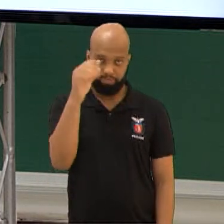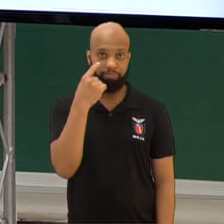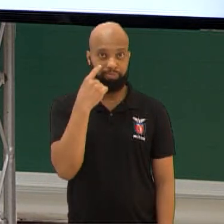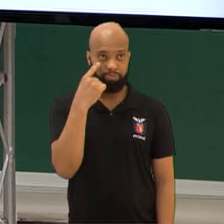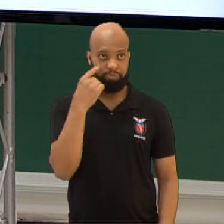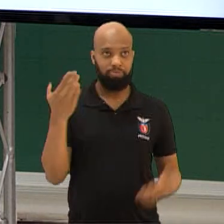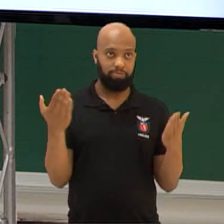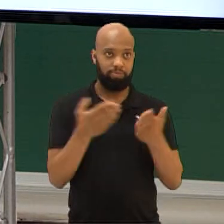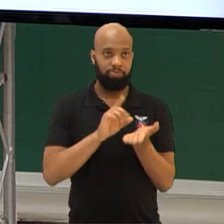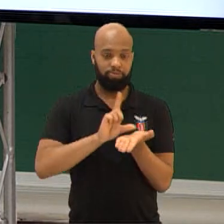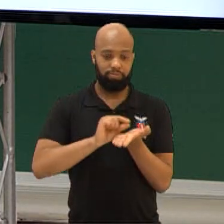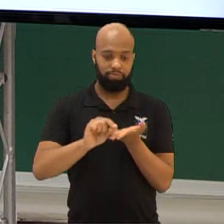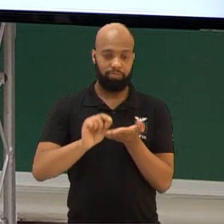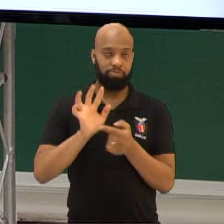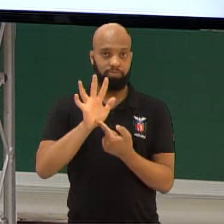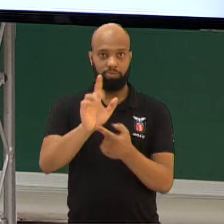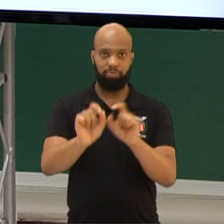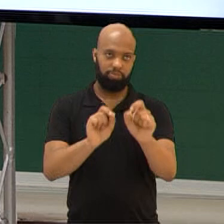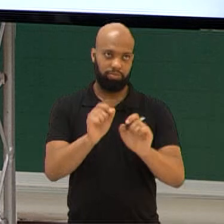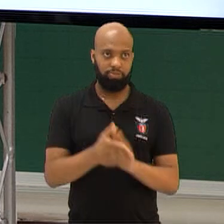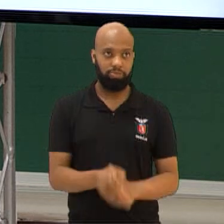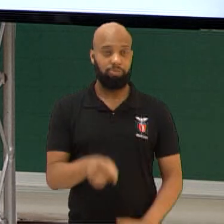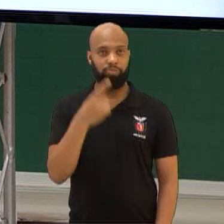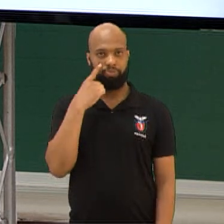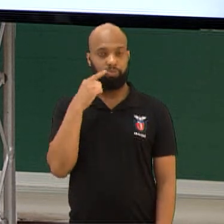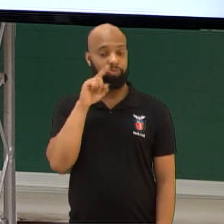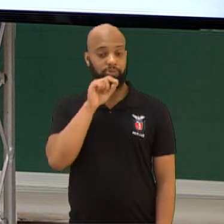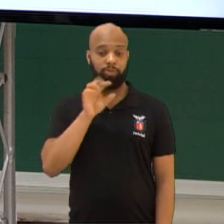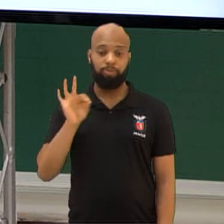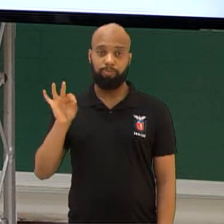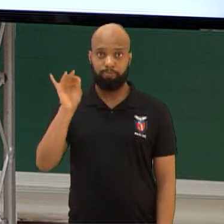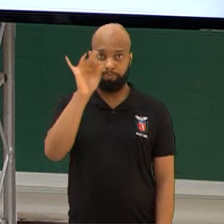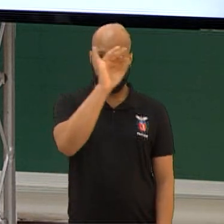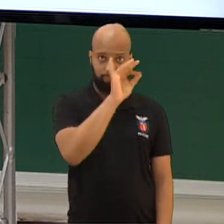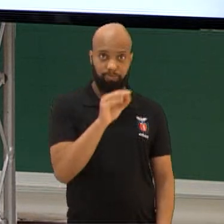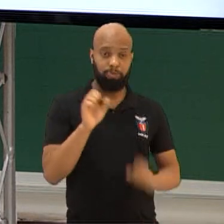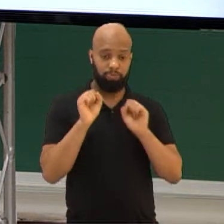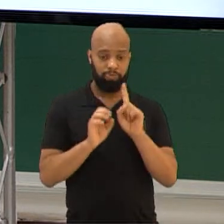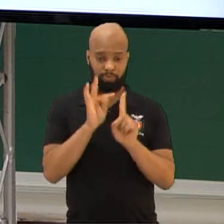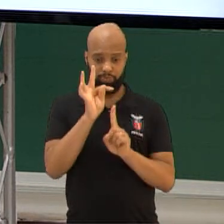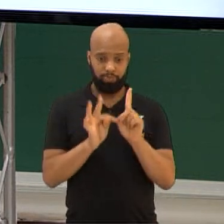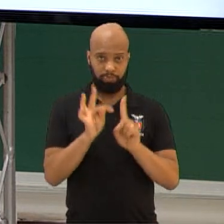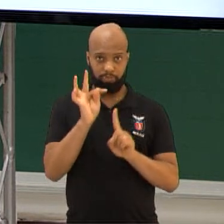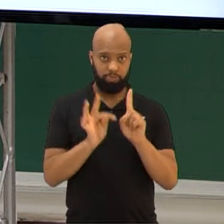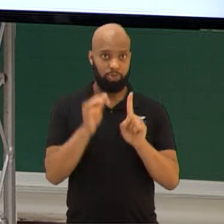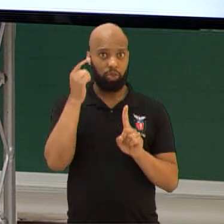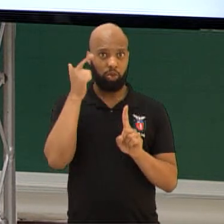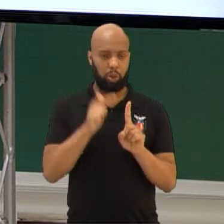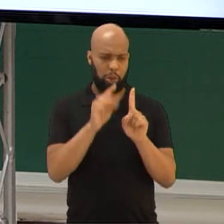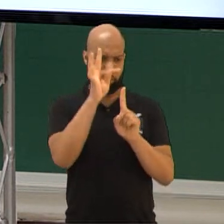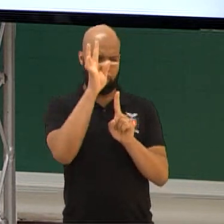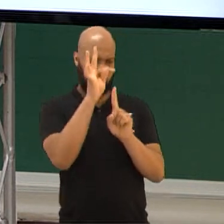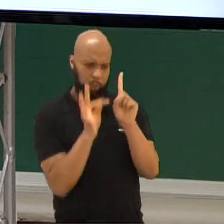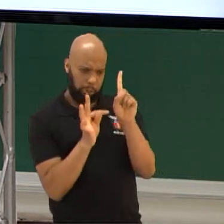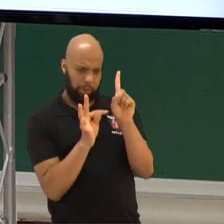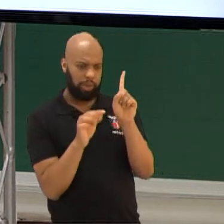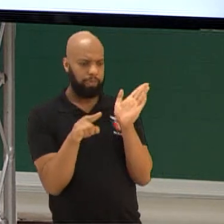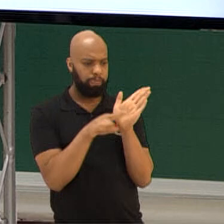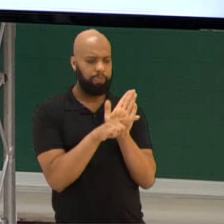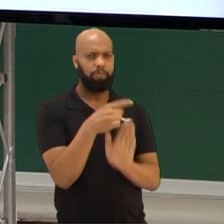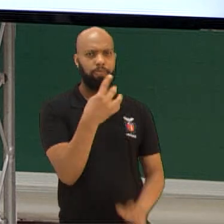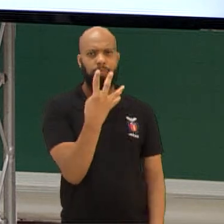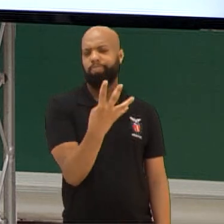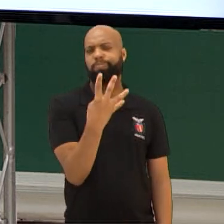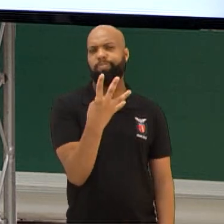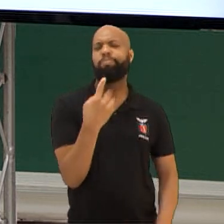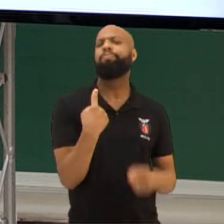primeiro um artigo que diz o seguinte: beija-flores podem baixar suas temperaturas para menos de 4 graus. Por que ele vai